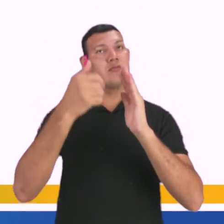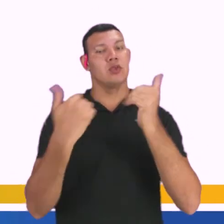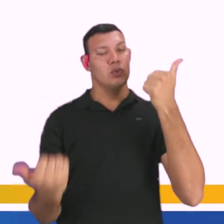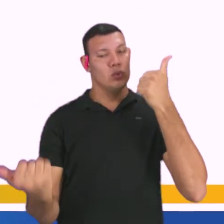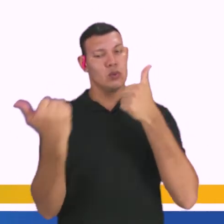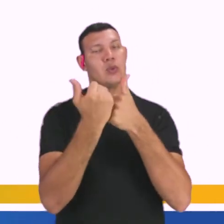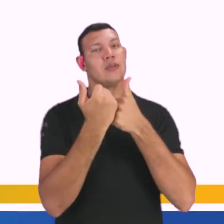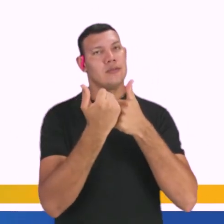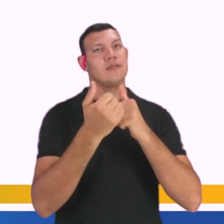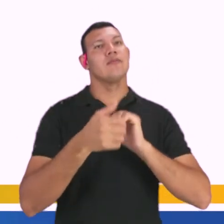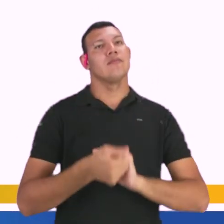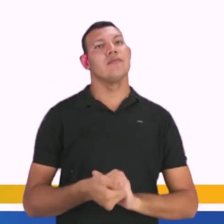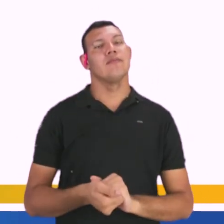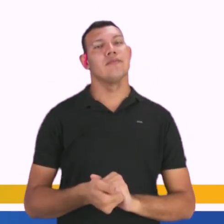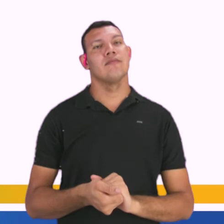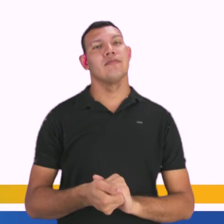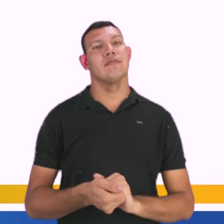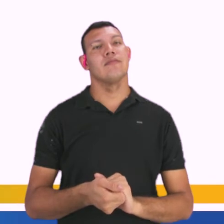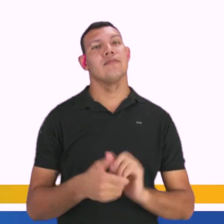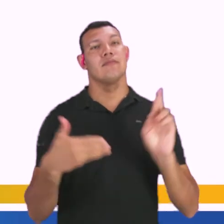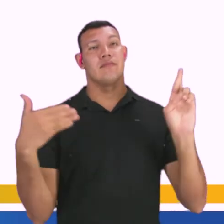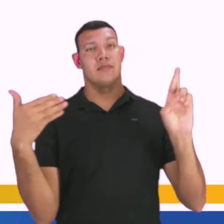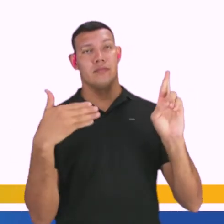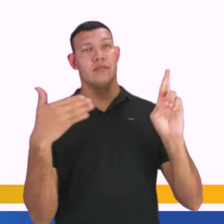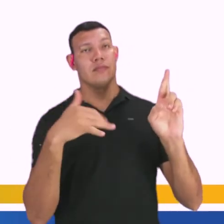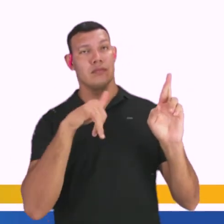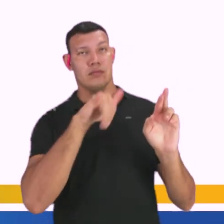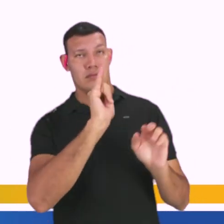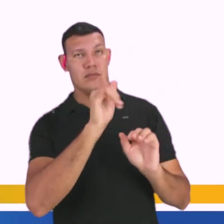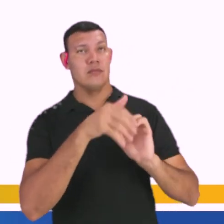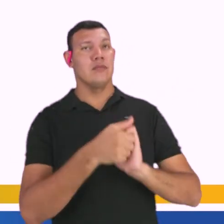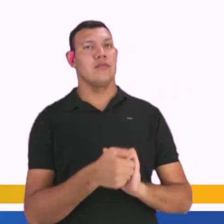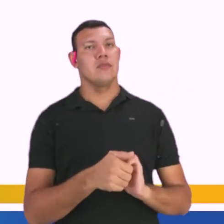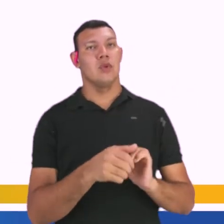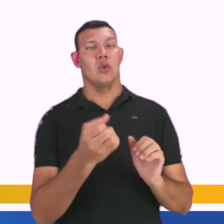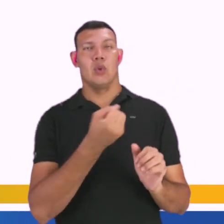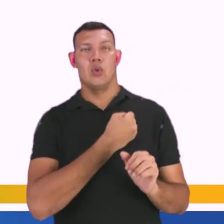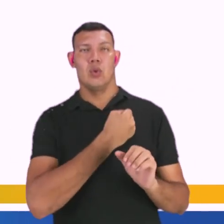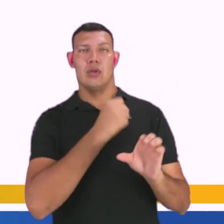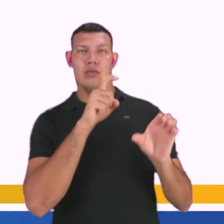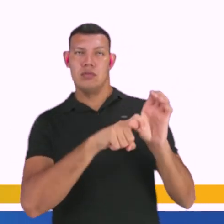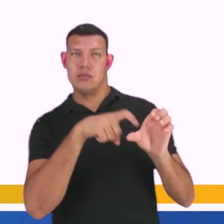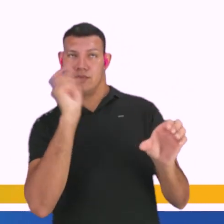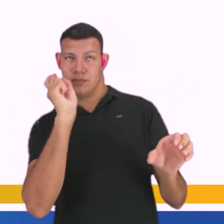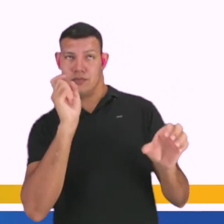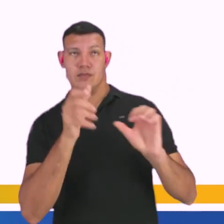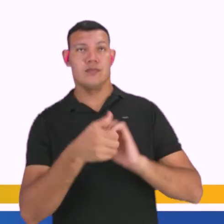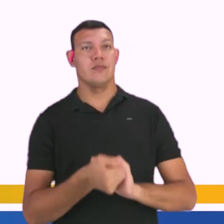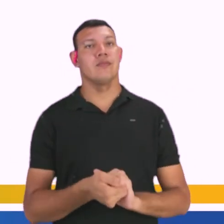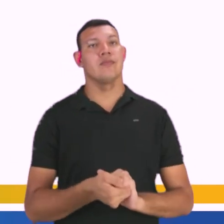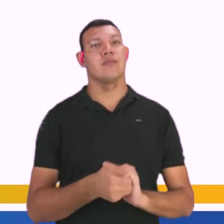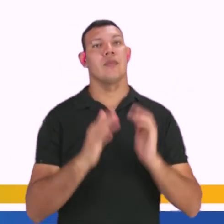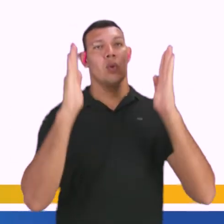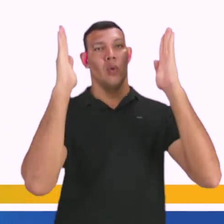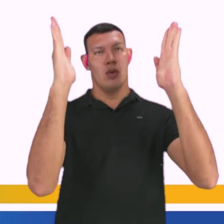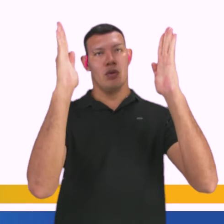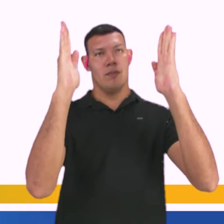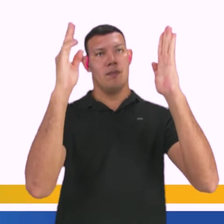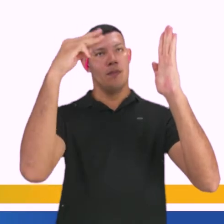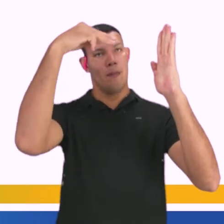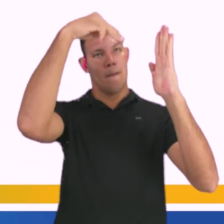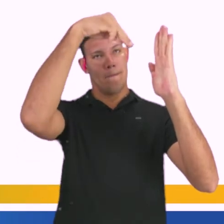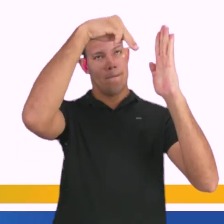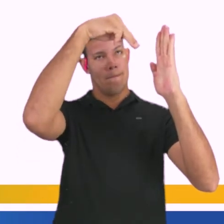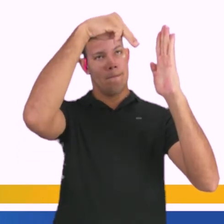a segunda coluna que representa o isso pelo valor independente termo independente então vou ter